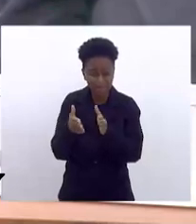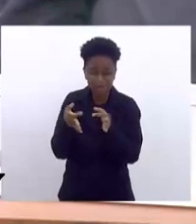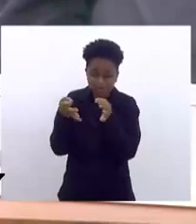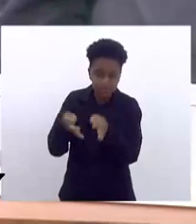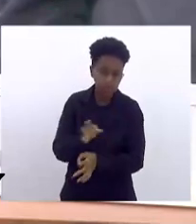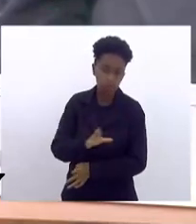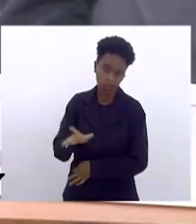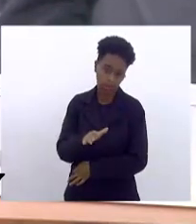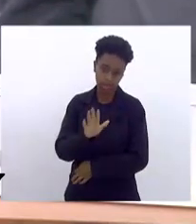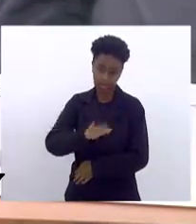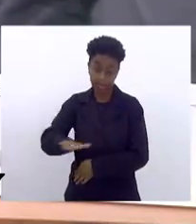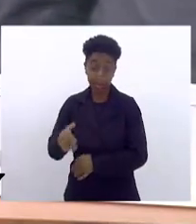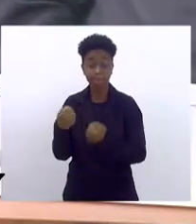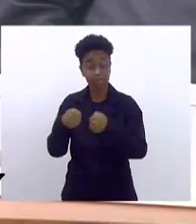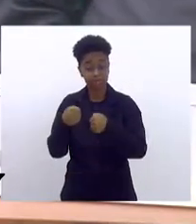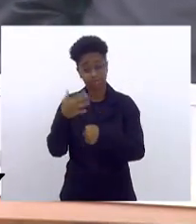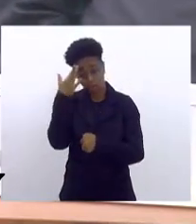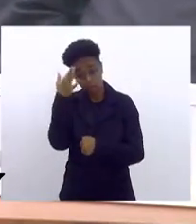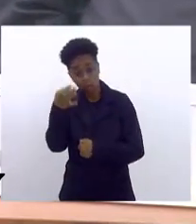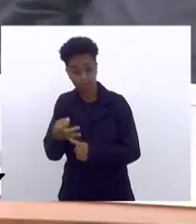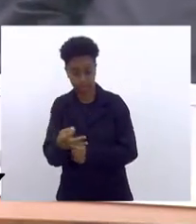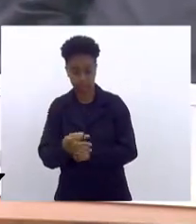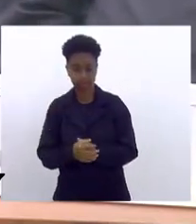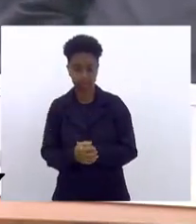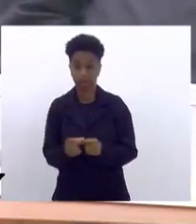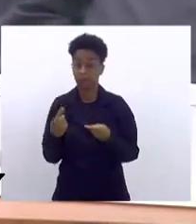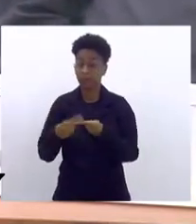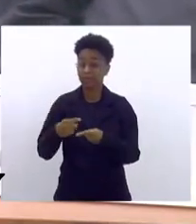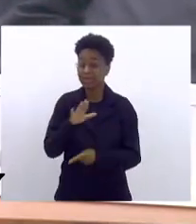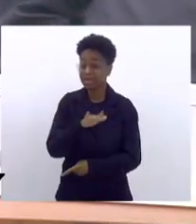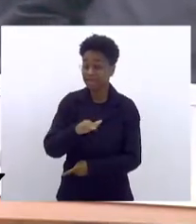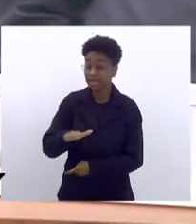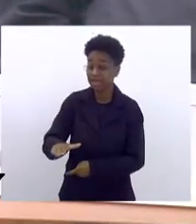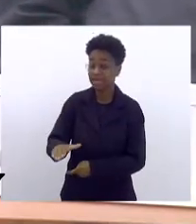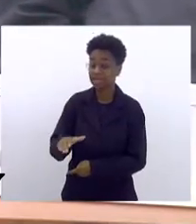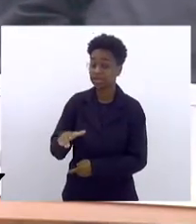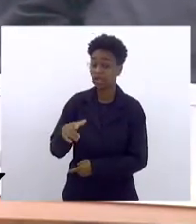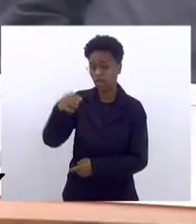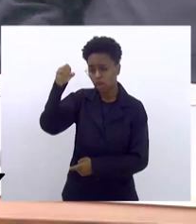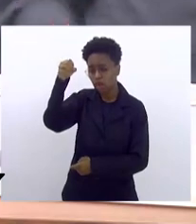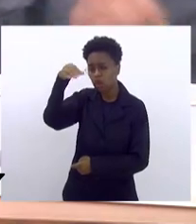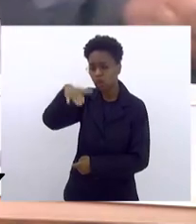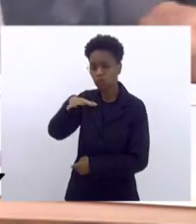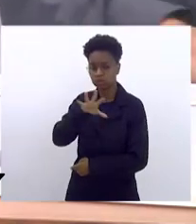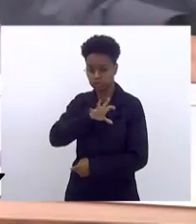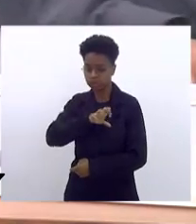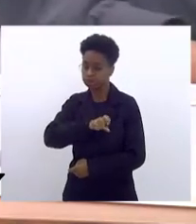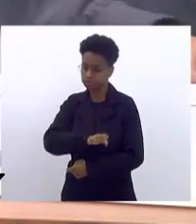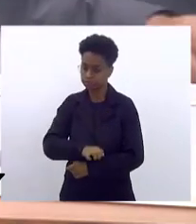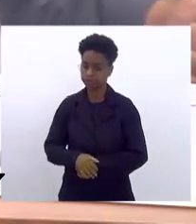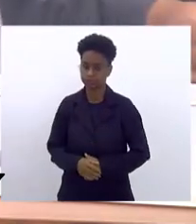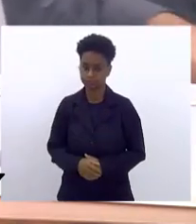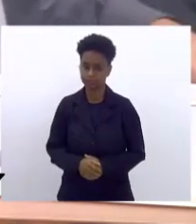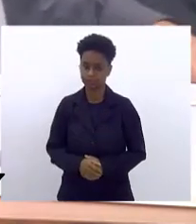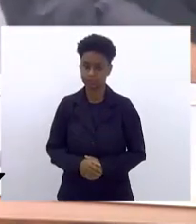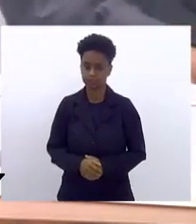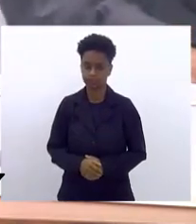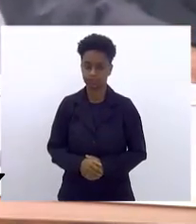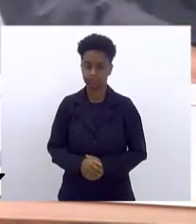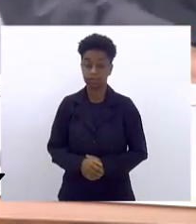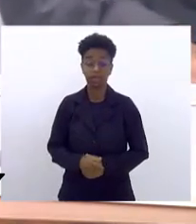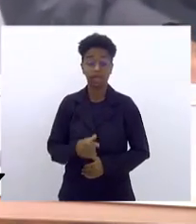crianças elas precisam de compreensão porque são crianças de muita luz de muito amor temos aí